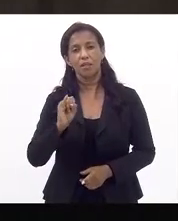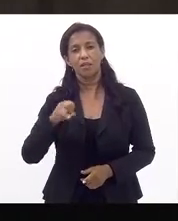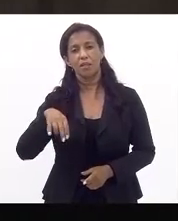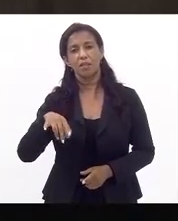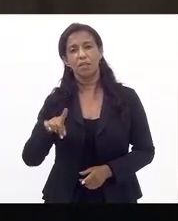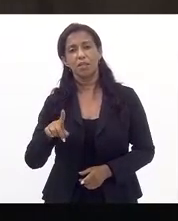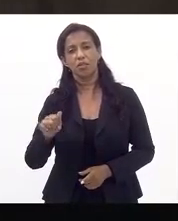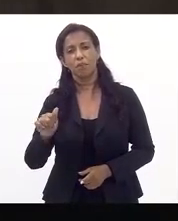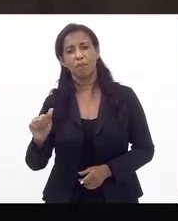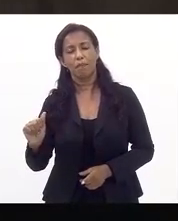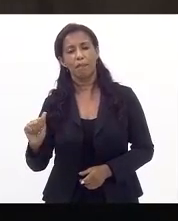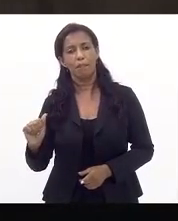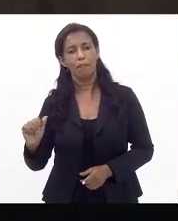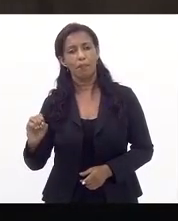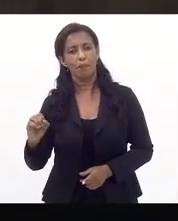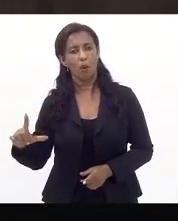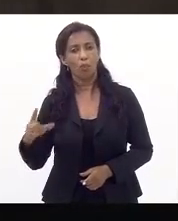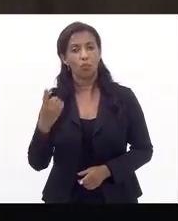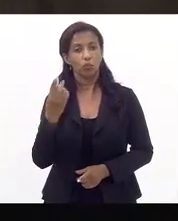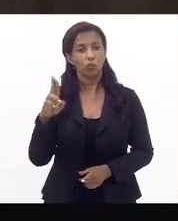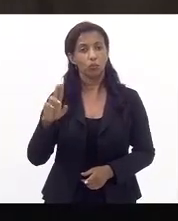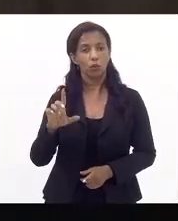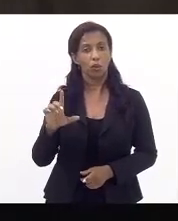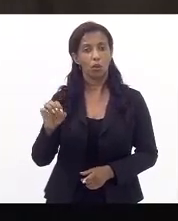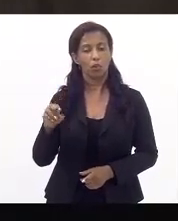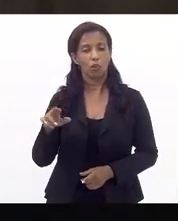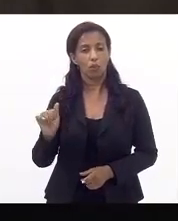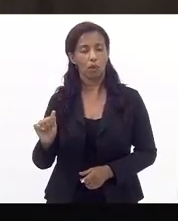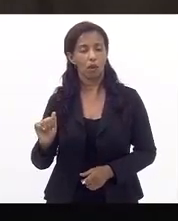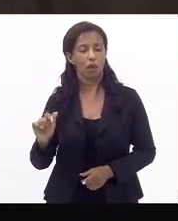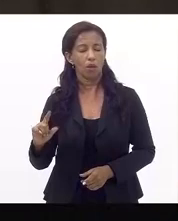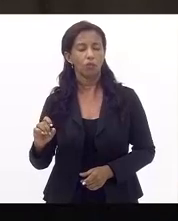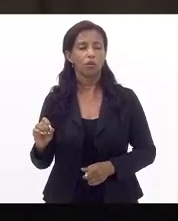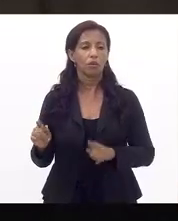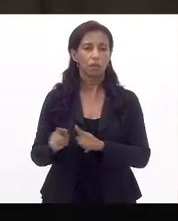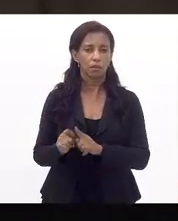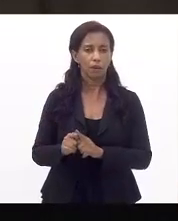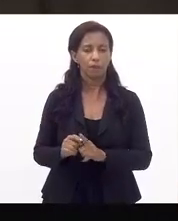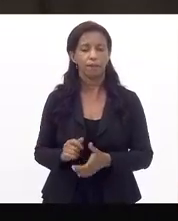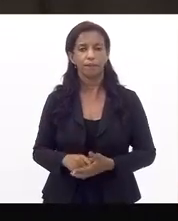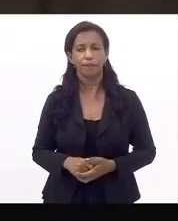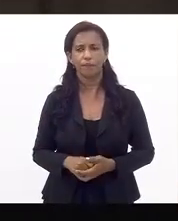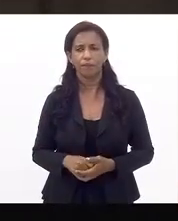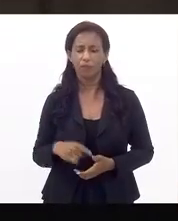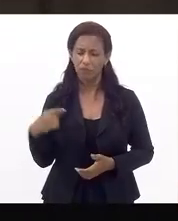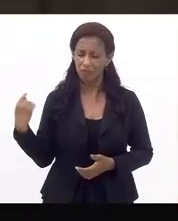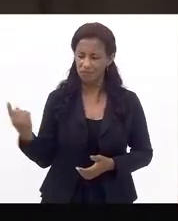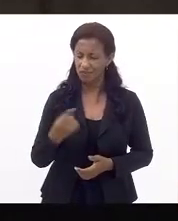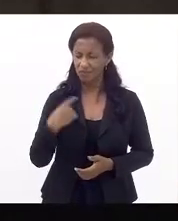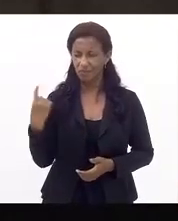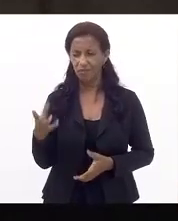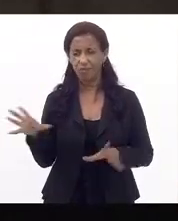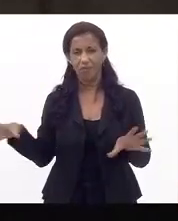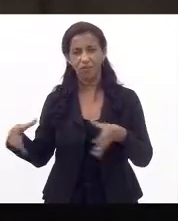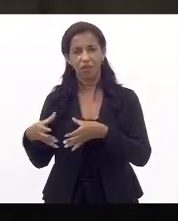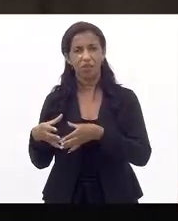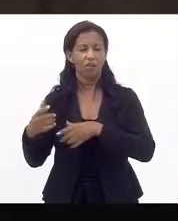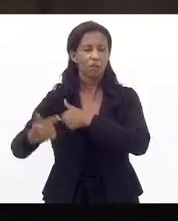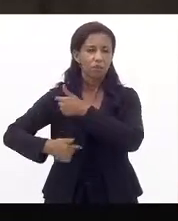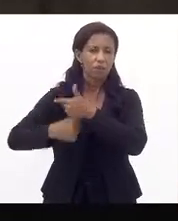e o Doutor Leonardo Afonso que é presidente do sindpol e nós já estamos indo